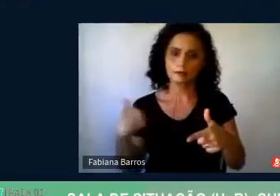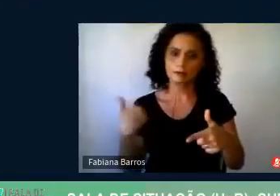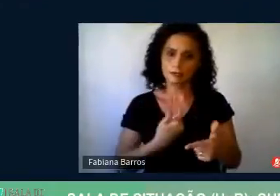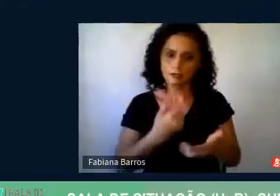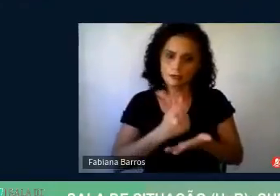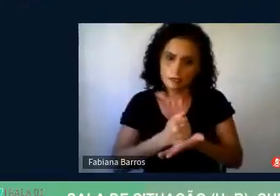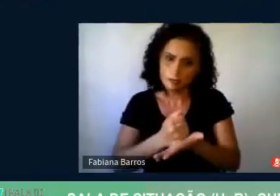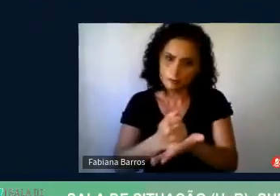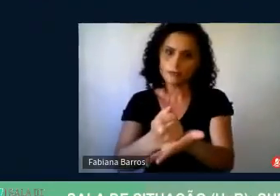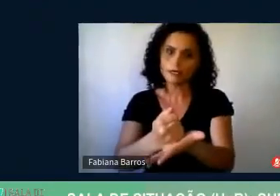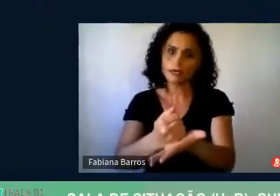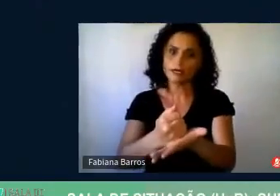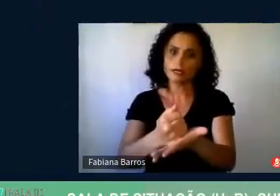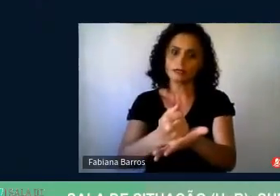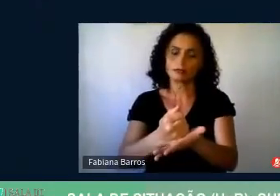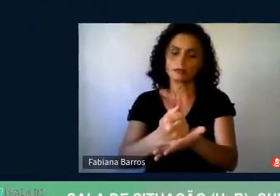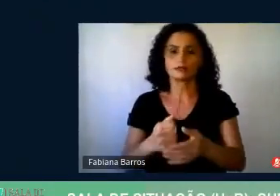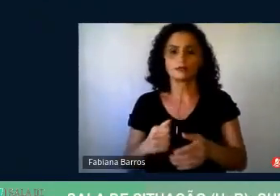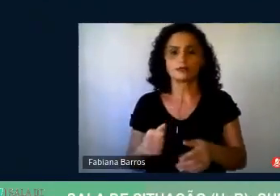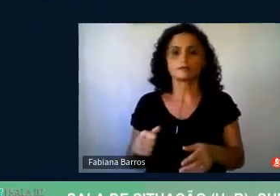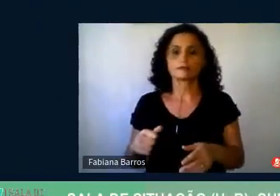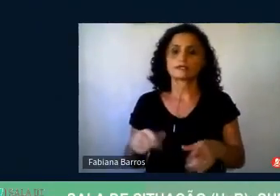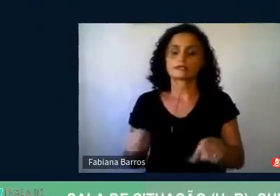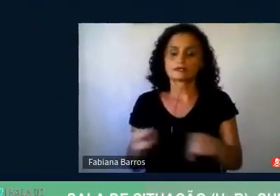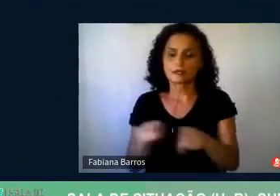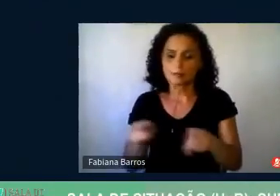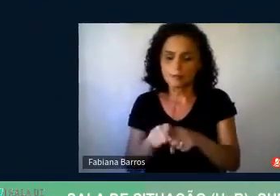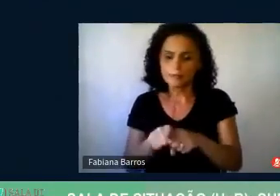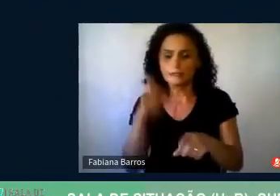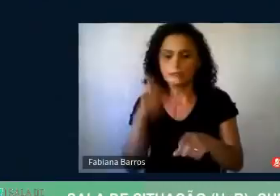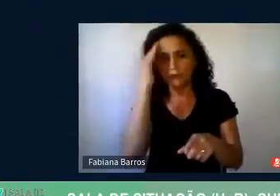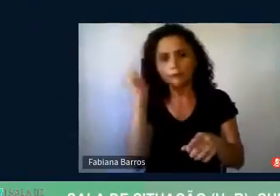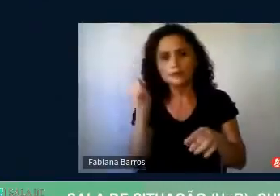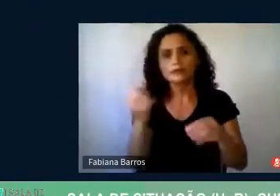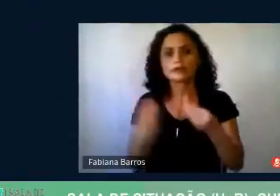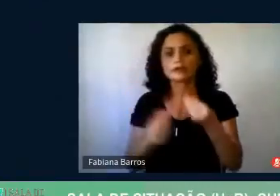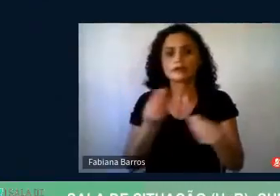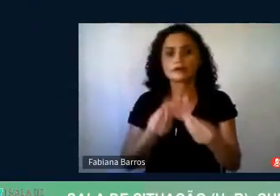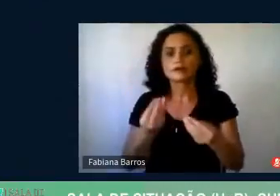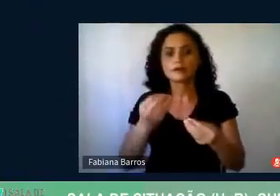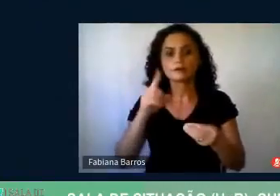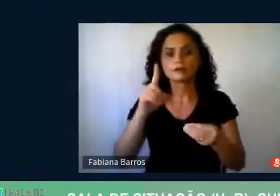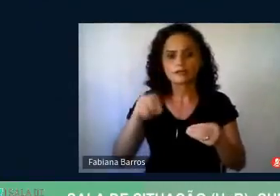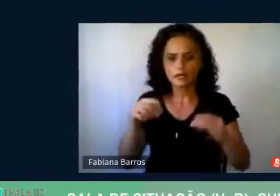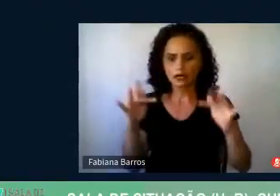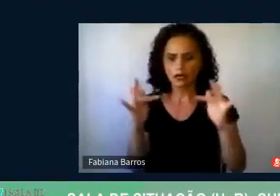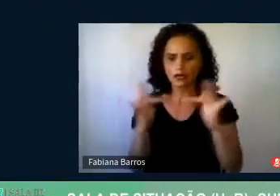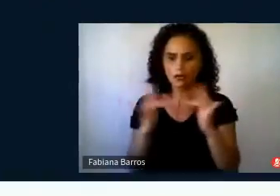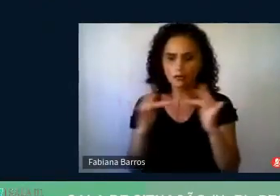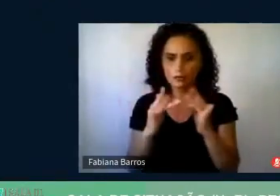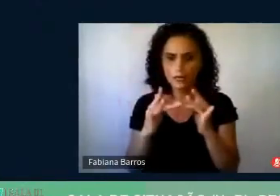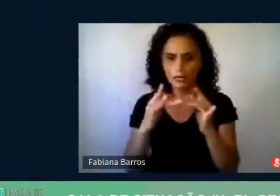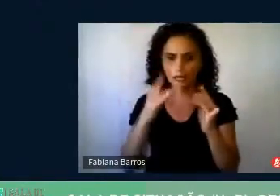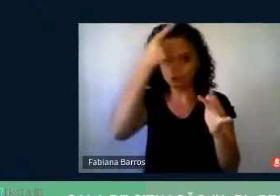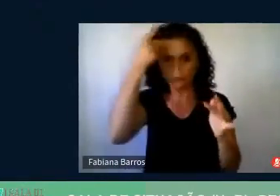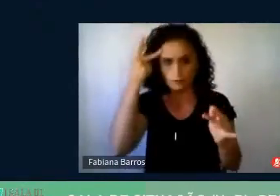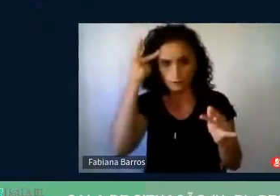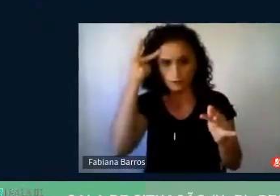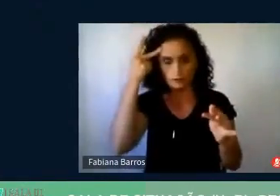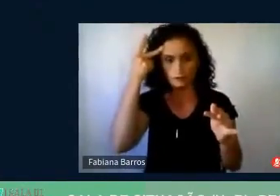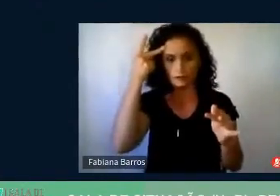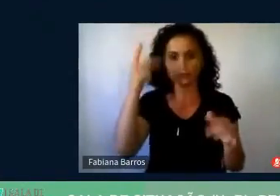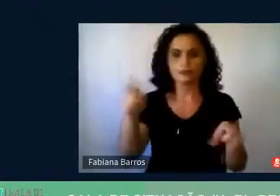de rastreamento de contatos. Nós temos trabalhado apoio a essas equipes, treinamento, para que a gente garanta maior integração entre a atenção primária e